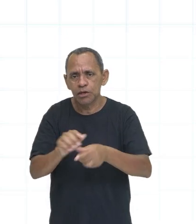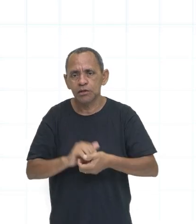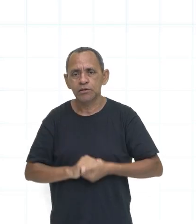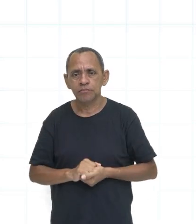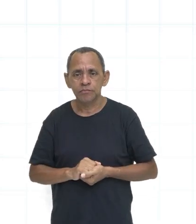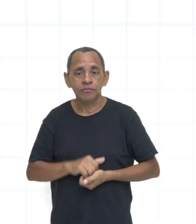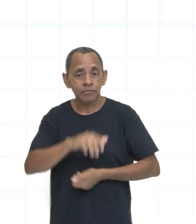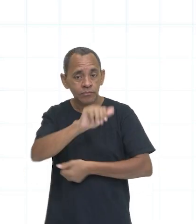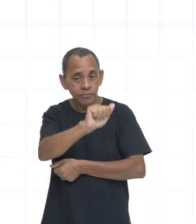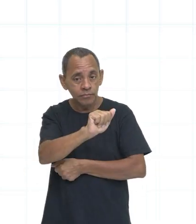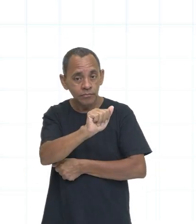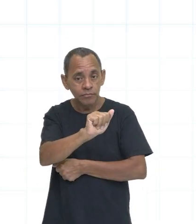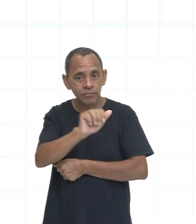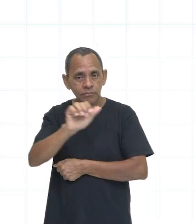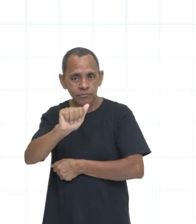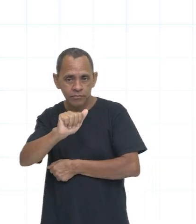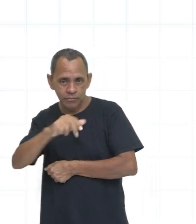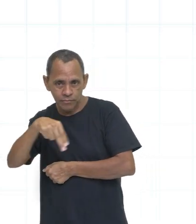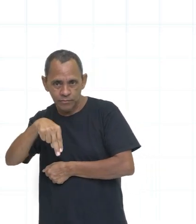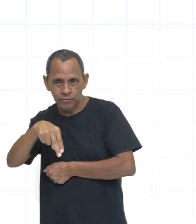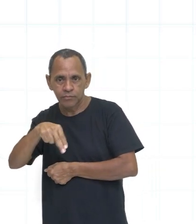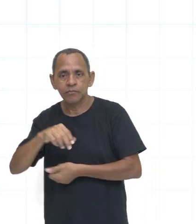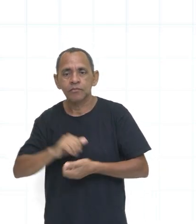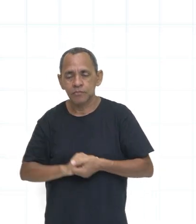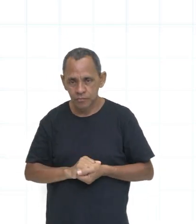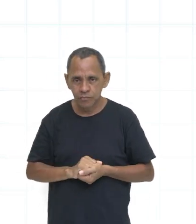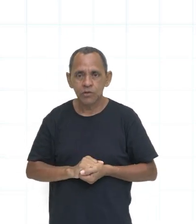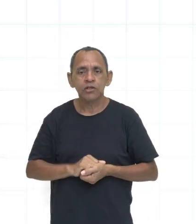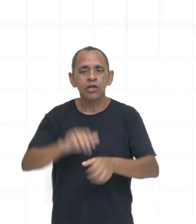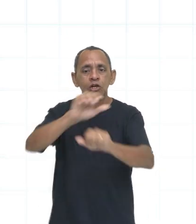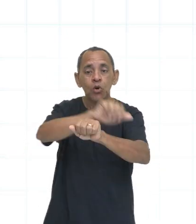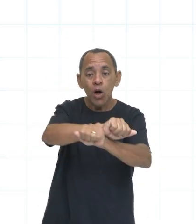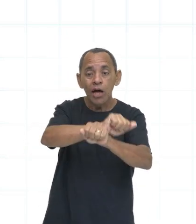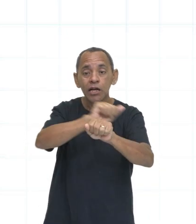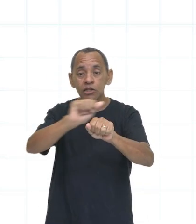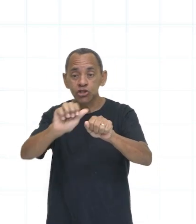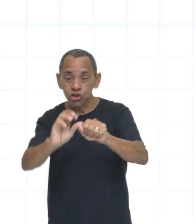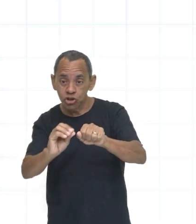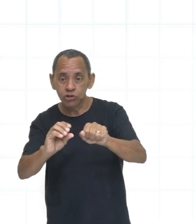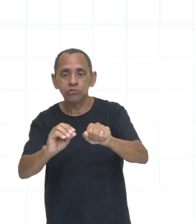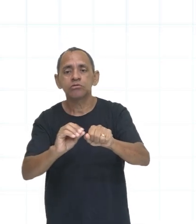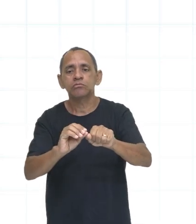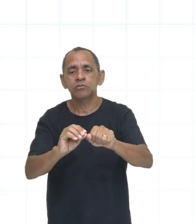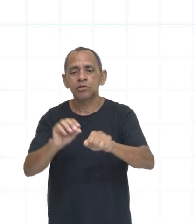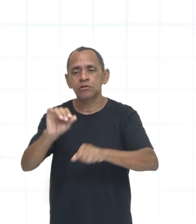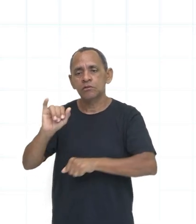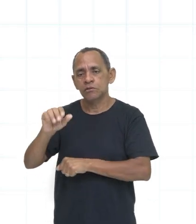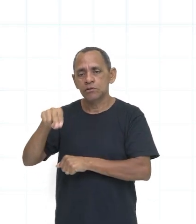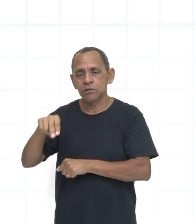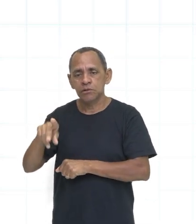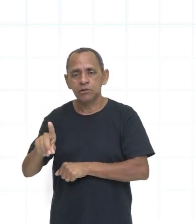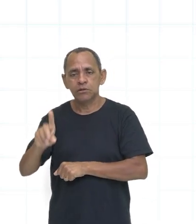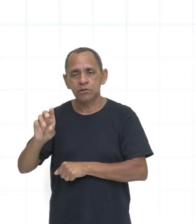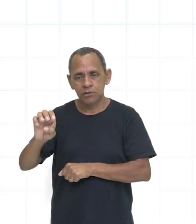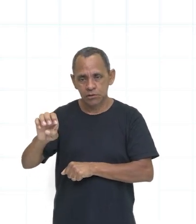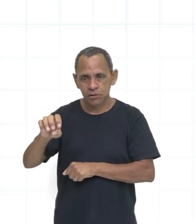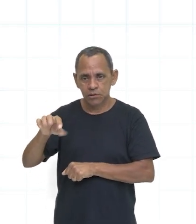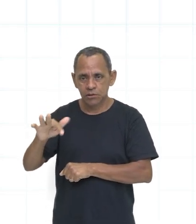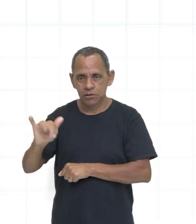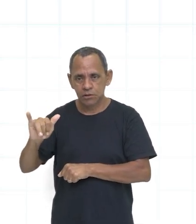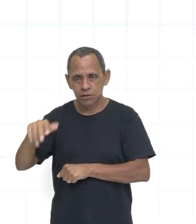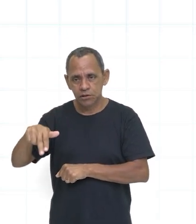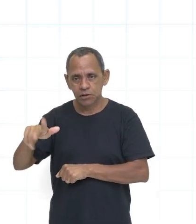2 artigos indefinidos, né? Indefinite articles são utilizados quando tratamos de forma genérica a